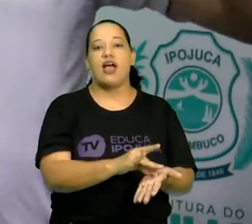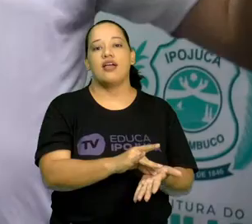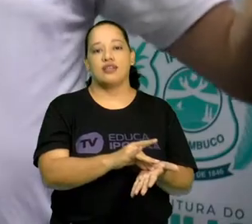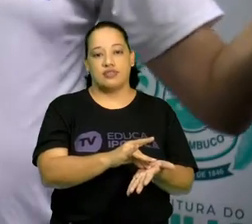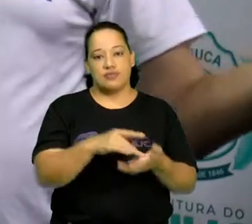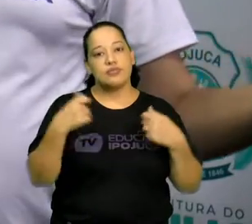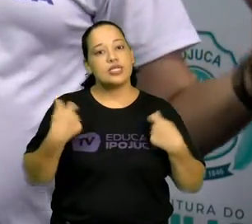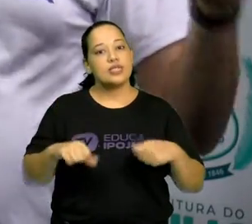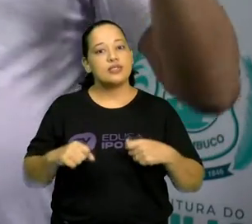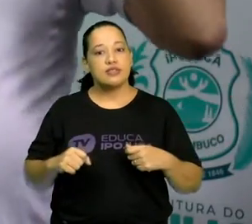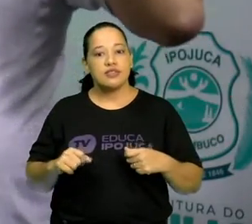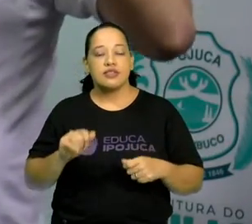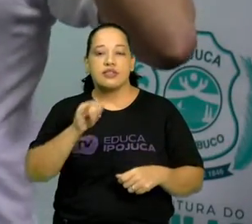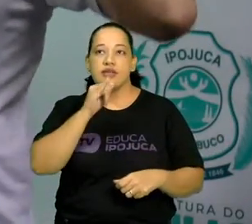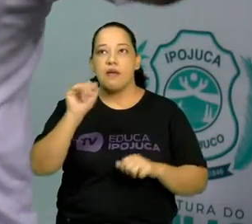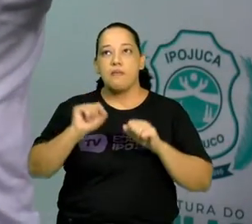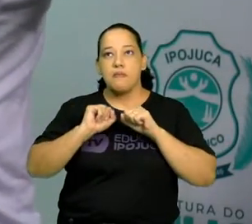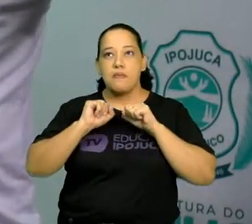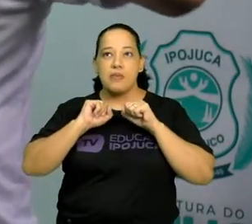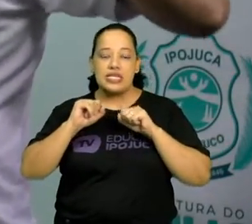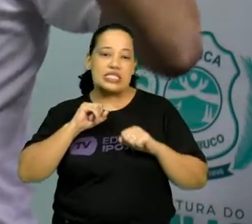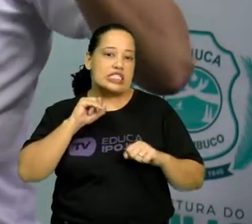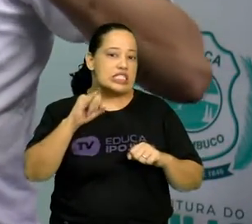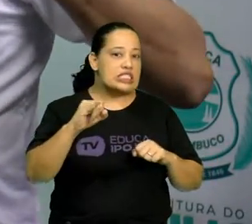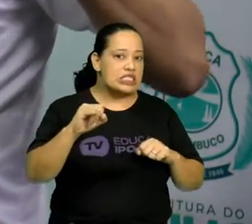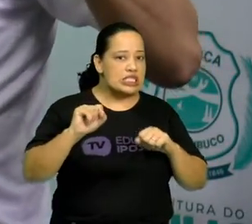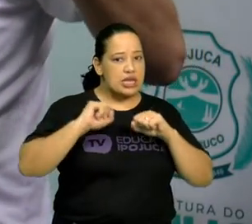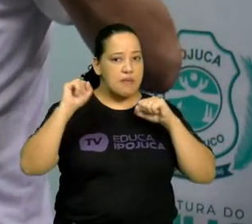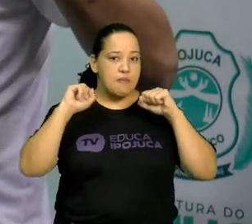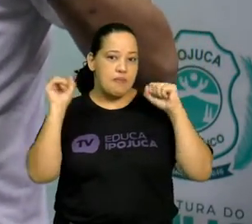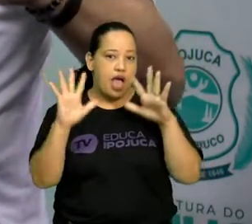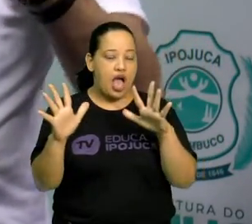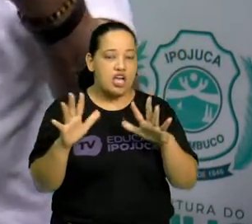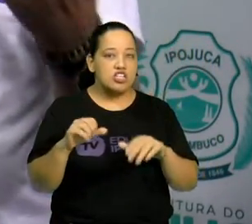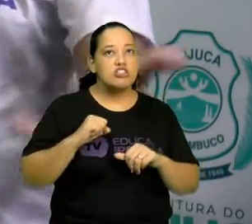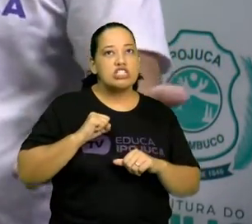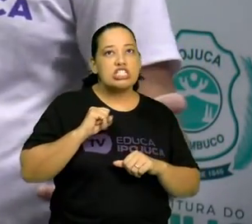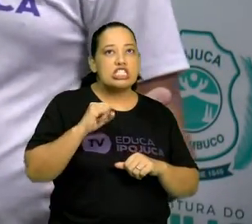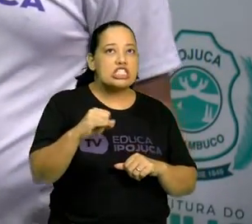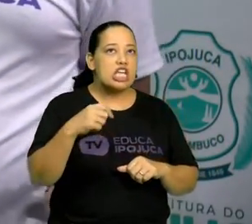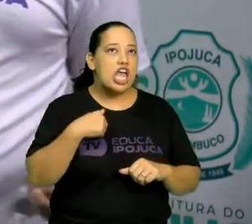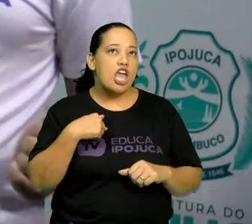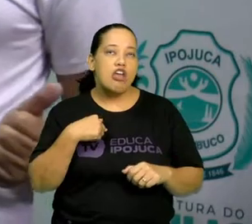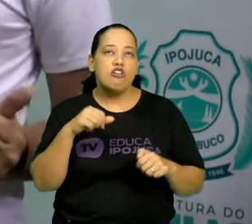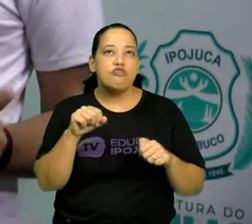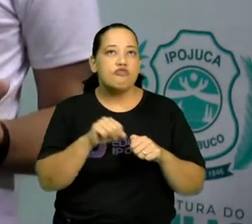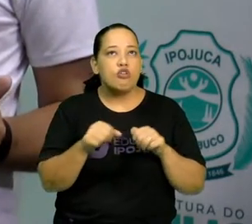o si mágico. E se eu fosse um jabuti?